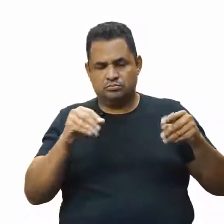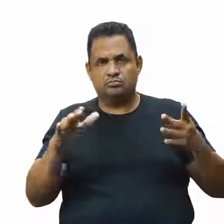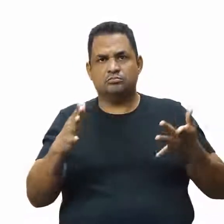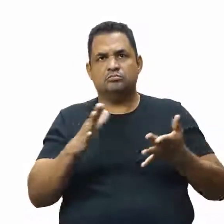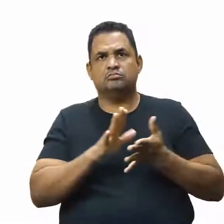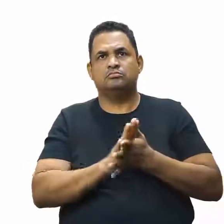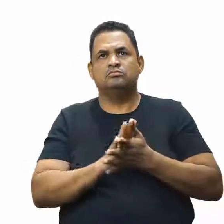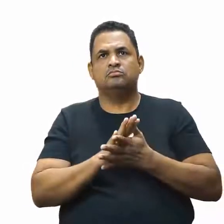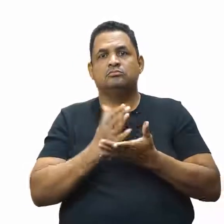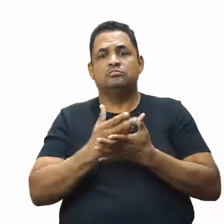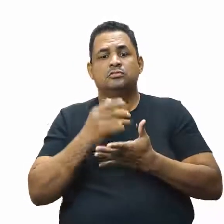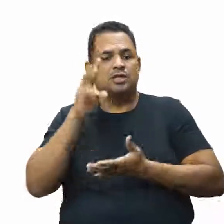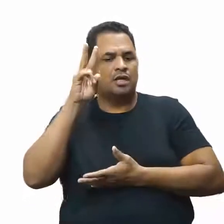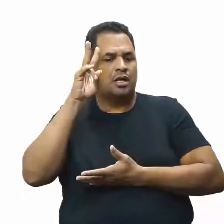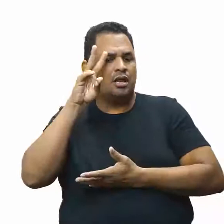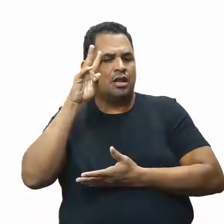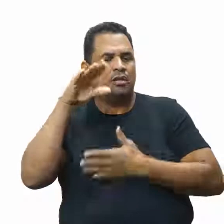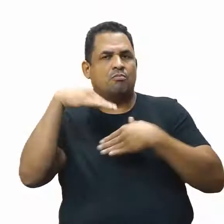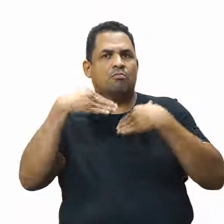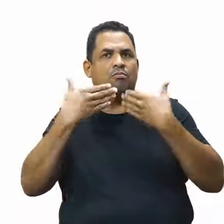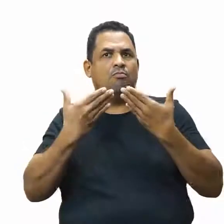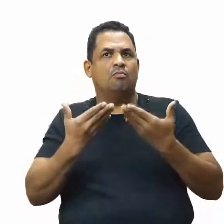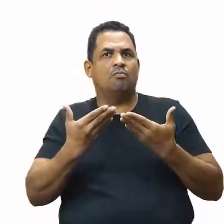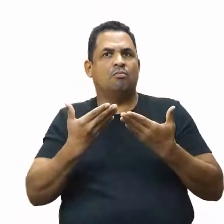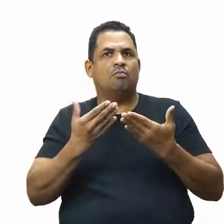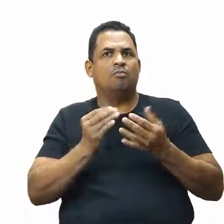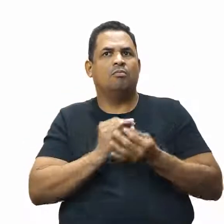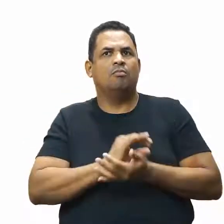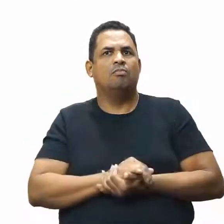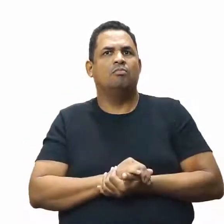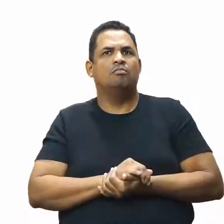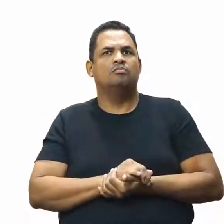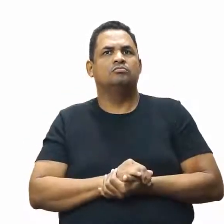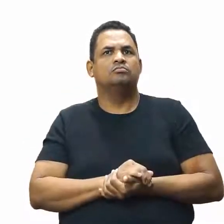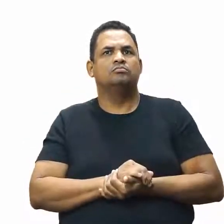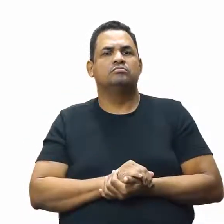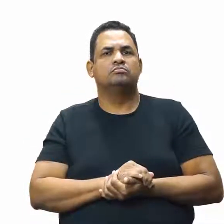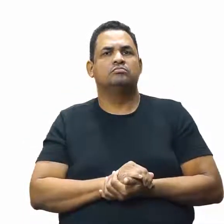se resgata aqui, ó,